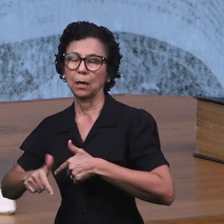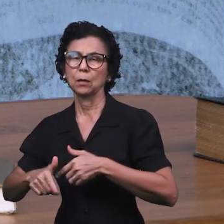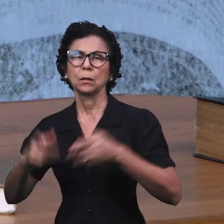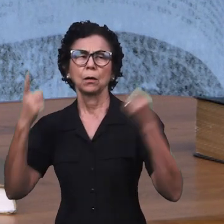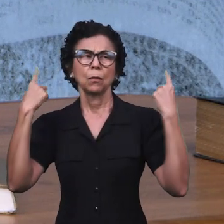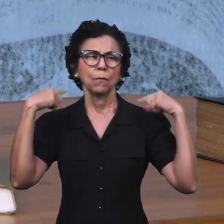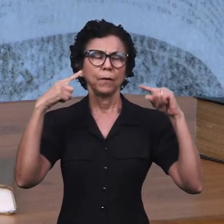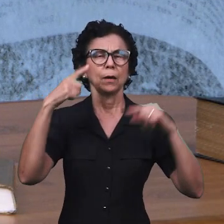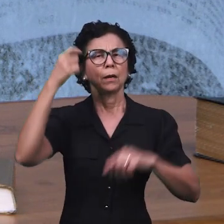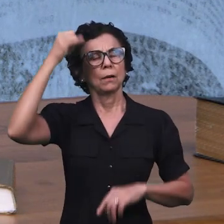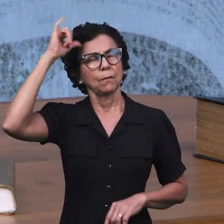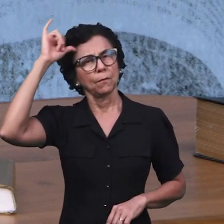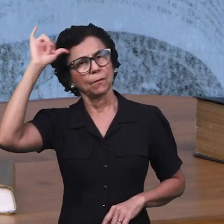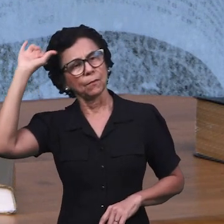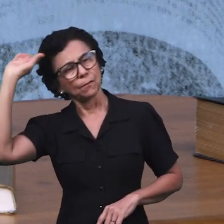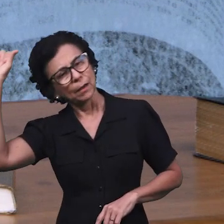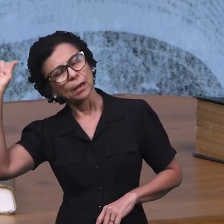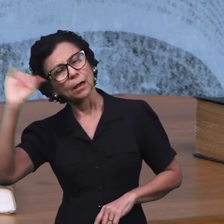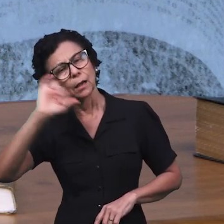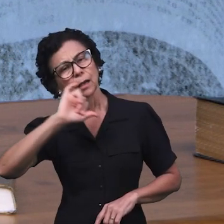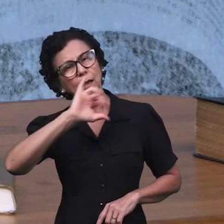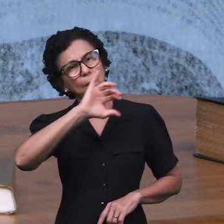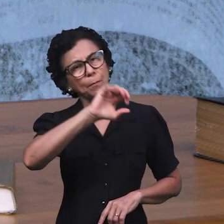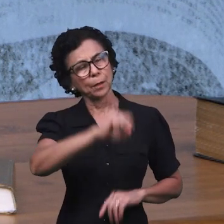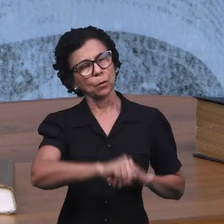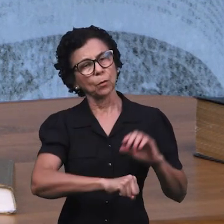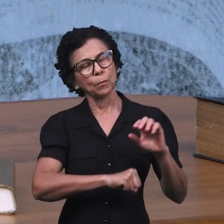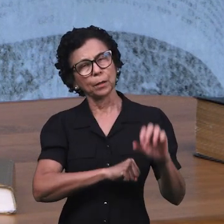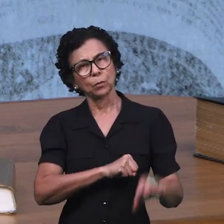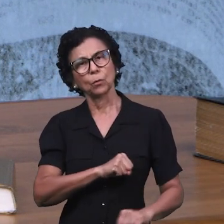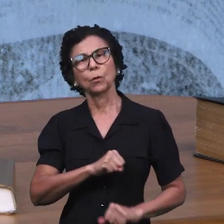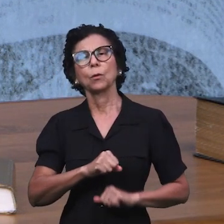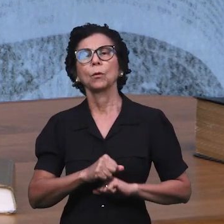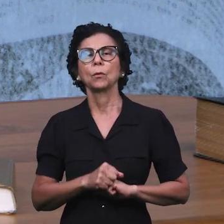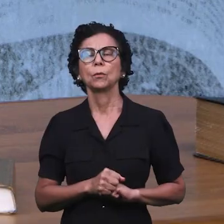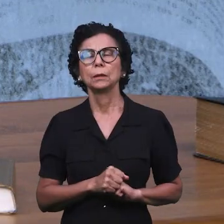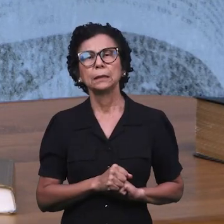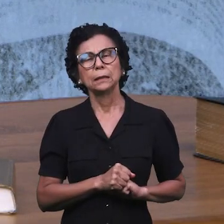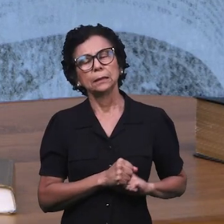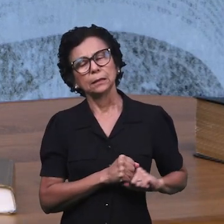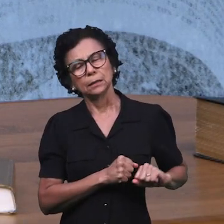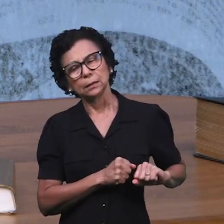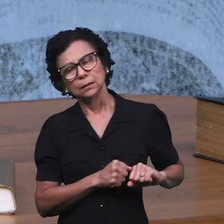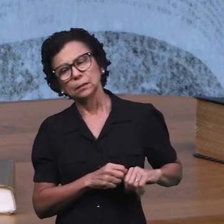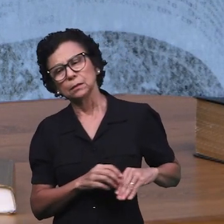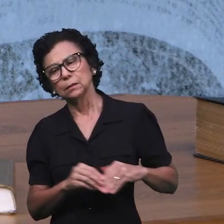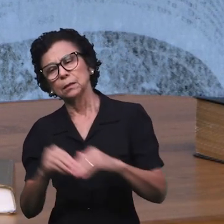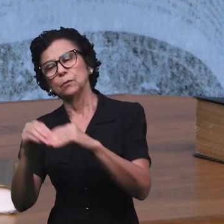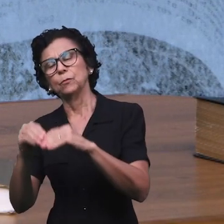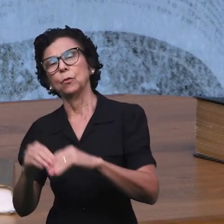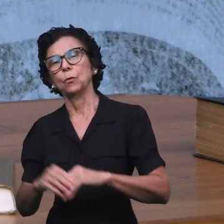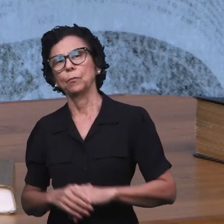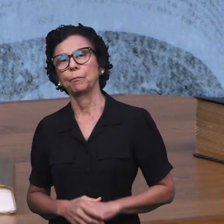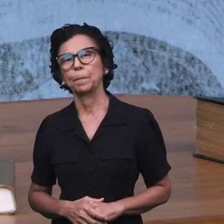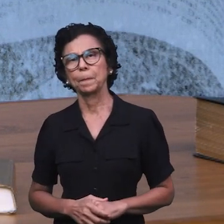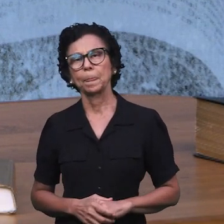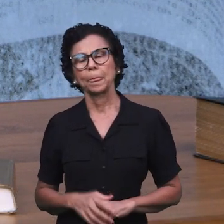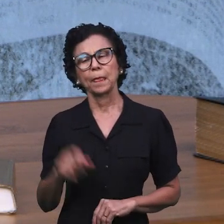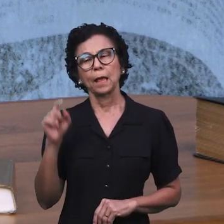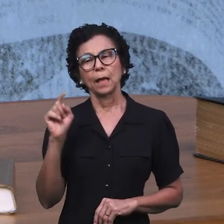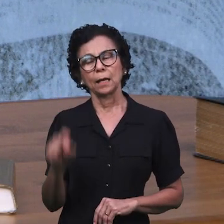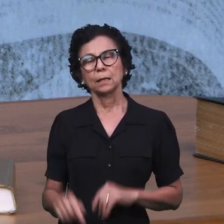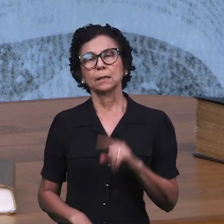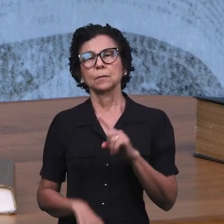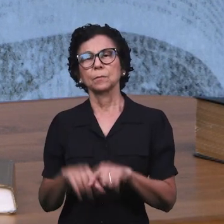e vacas, e levavam-nas diante do outro gado e diziam: este é o despojo